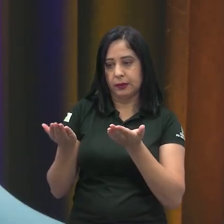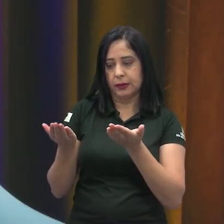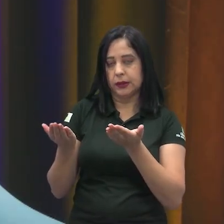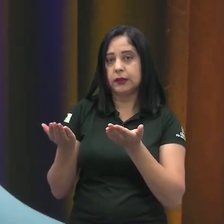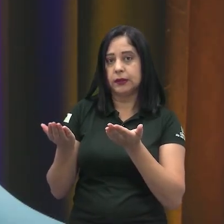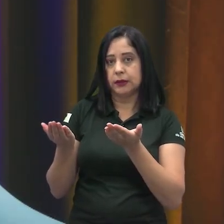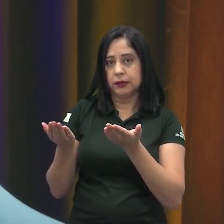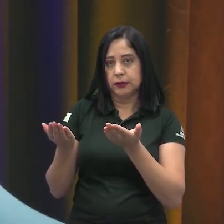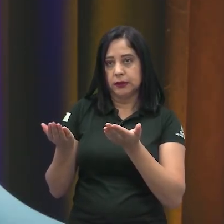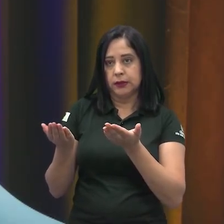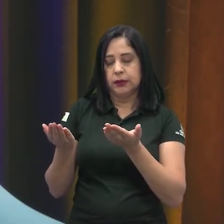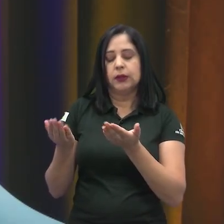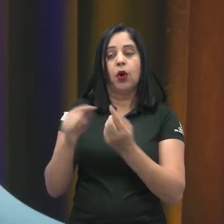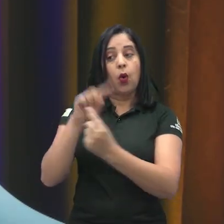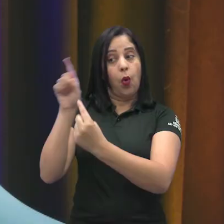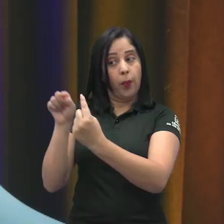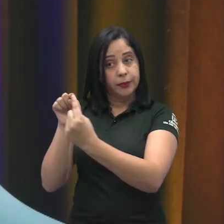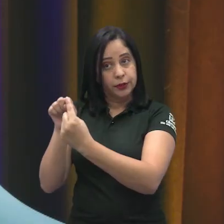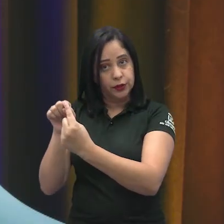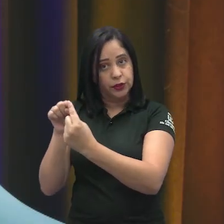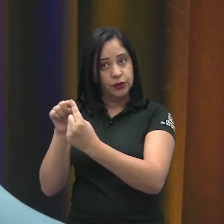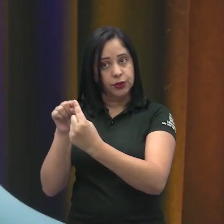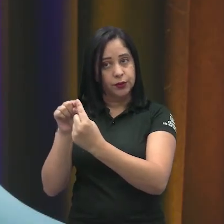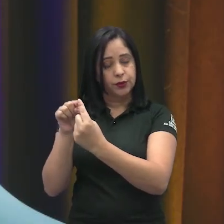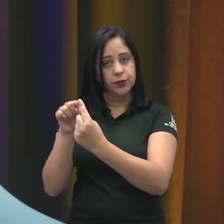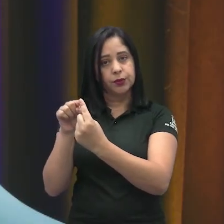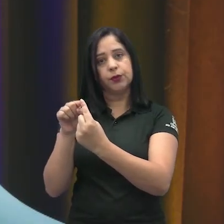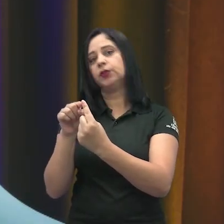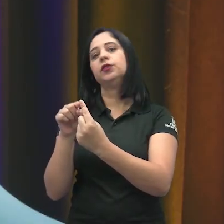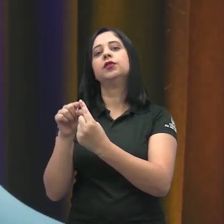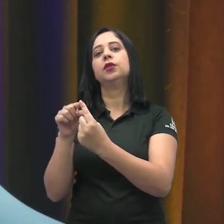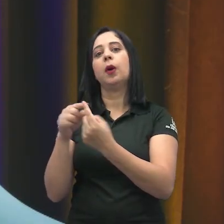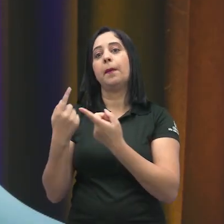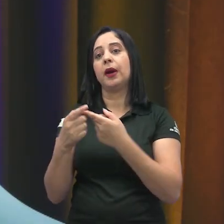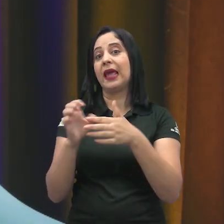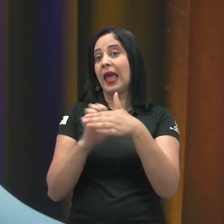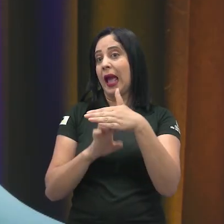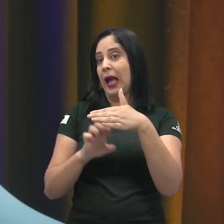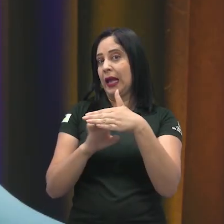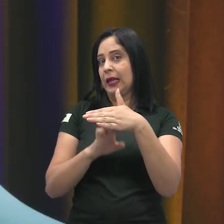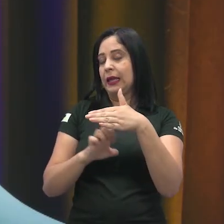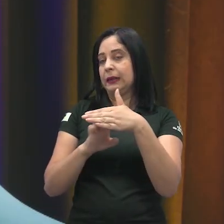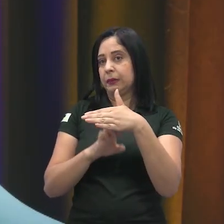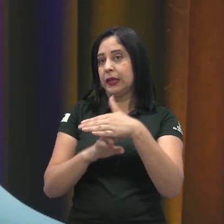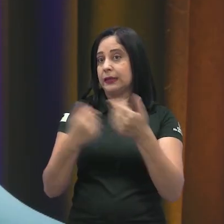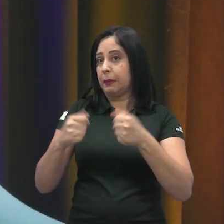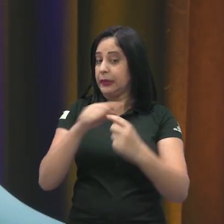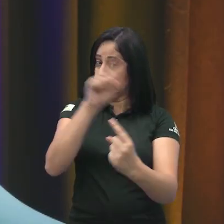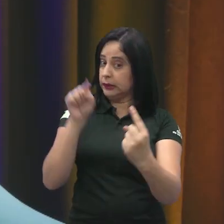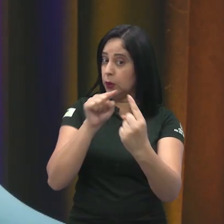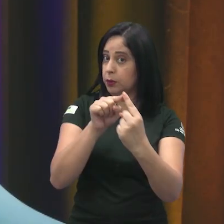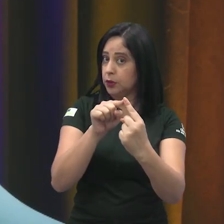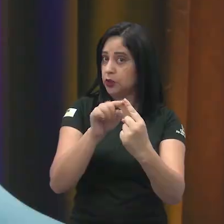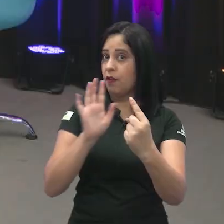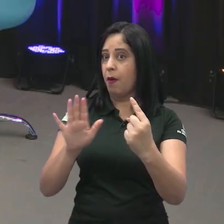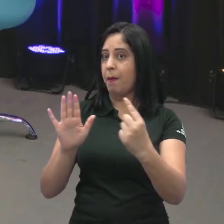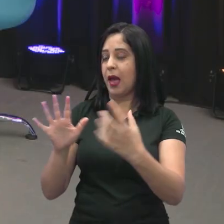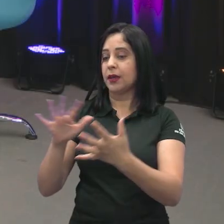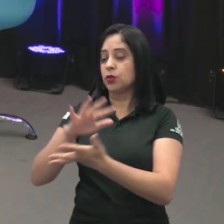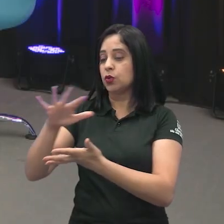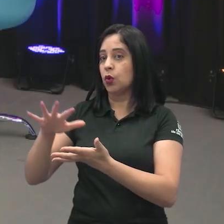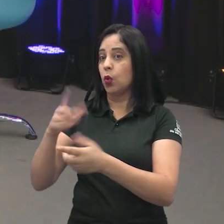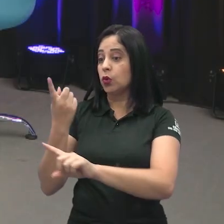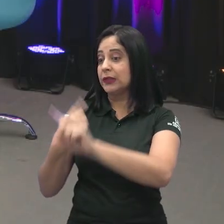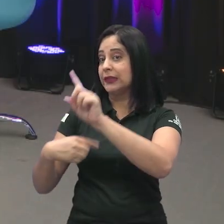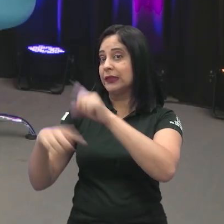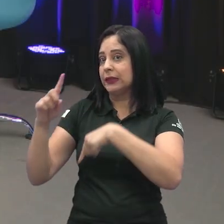resultados imediatos, que a empresa ela sempre está nessa necessidade, né, com o desenvolvimento sustentável ao longo do prazo? Eu acho